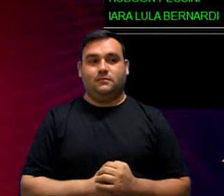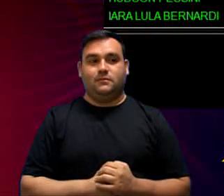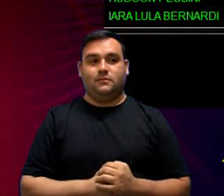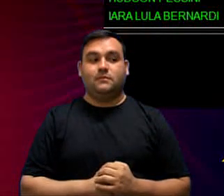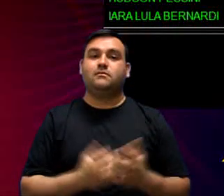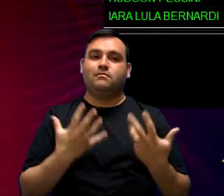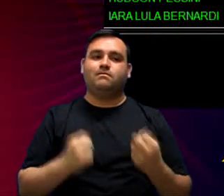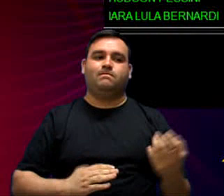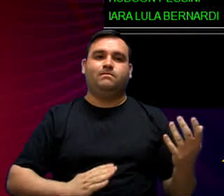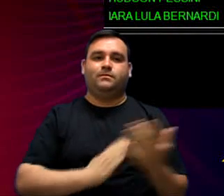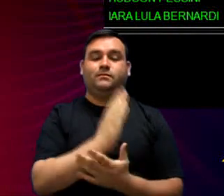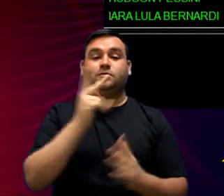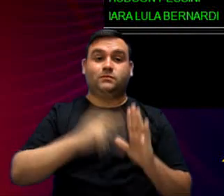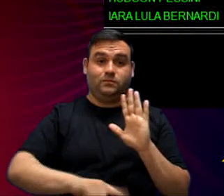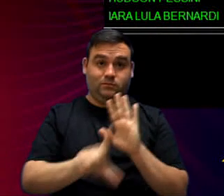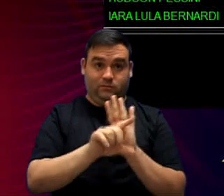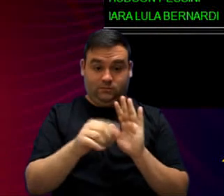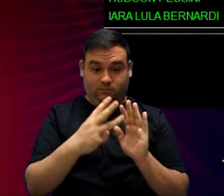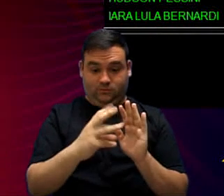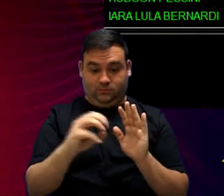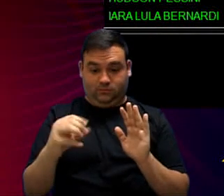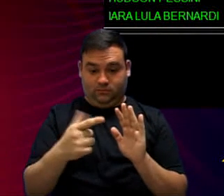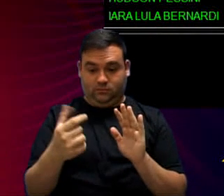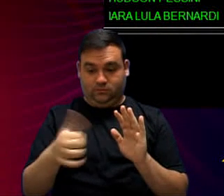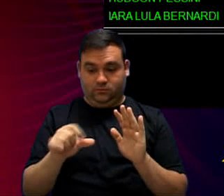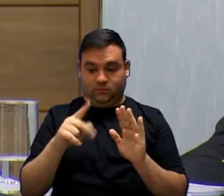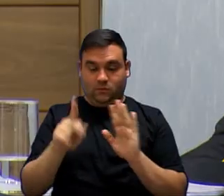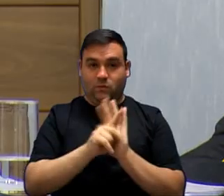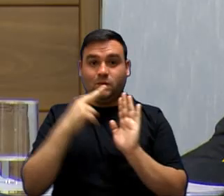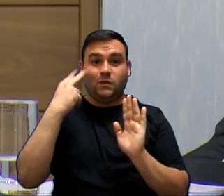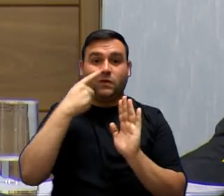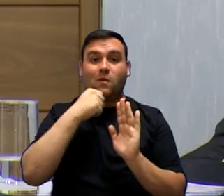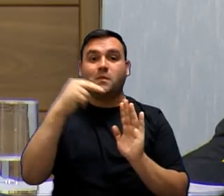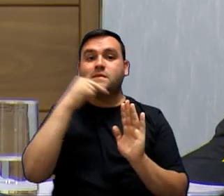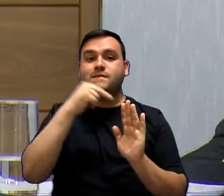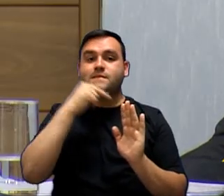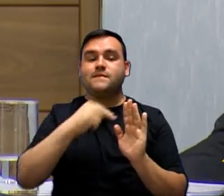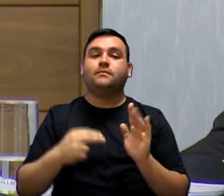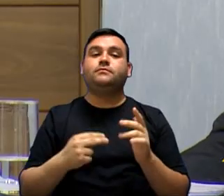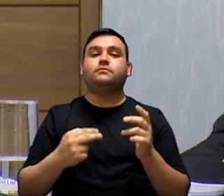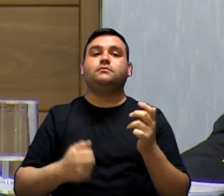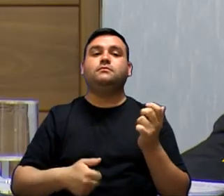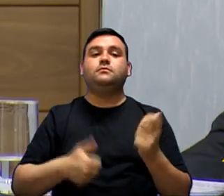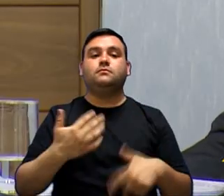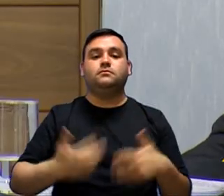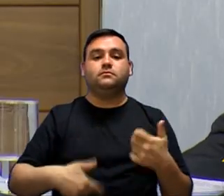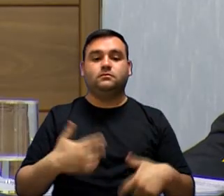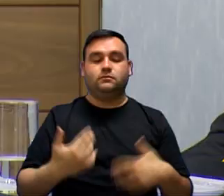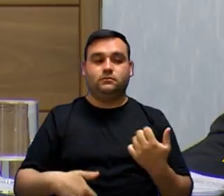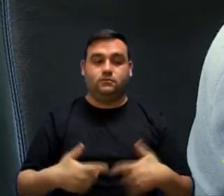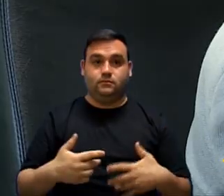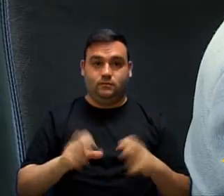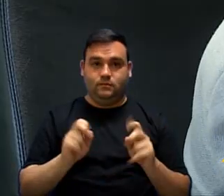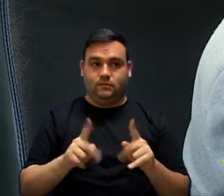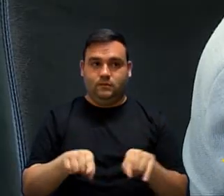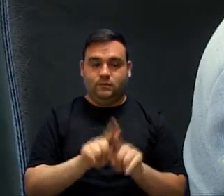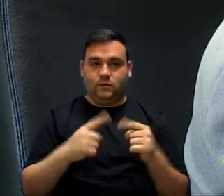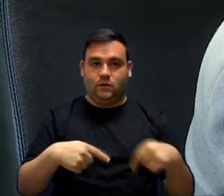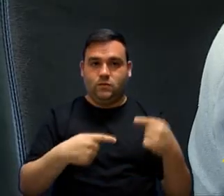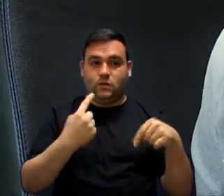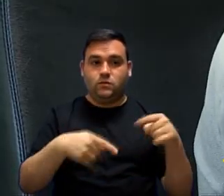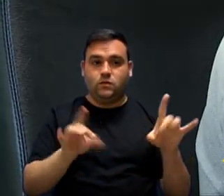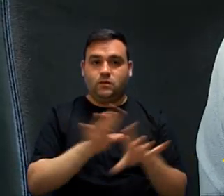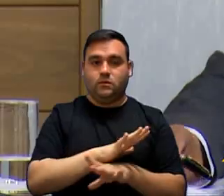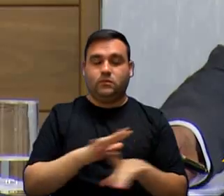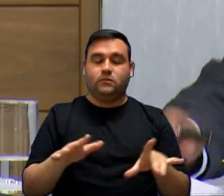Fica aprovado. Projeto de lei 300/2019 do vereador Anselmo Rolim Neto. Eu voto sim, senhor presidente. Ok. Em discussão, encerrada